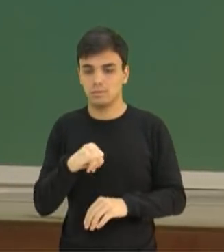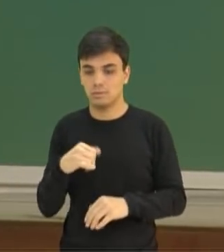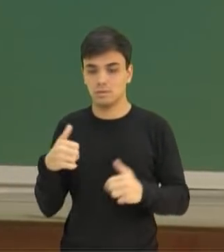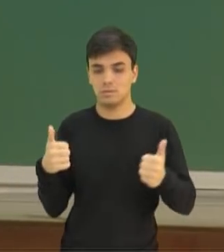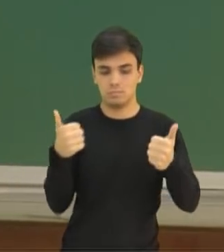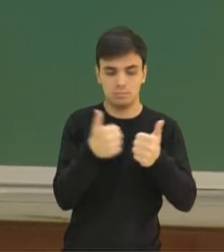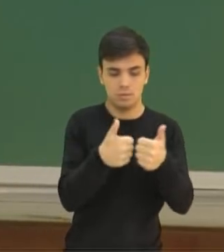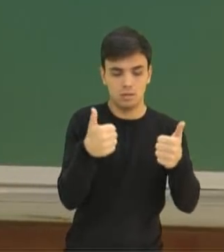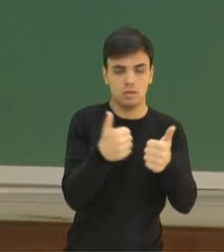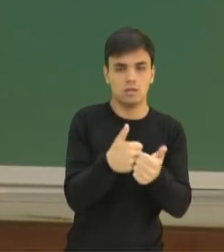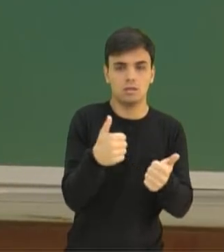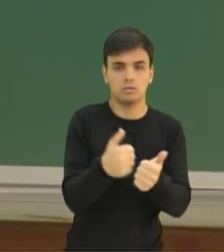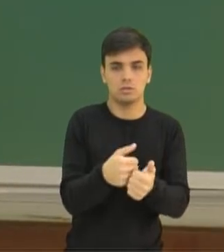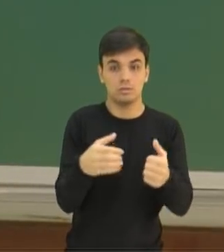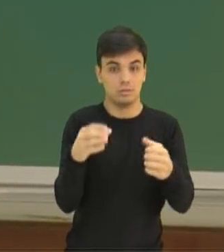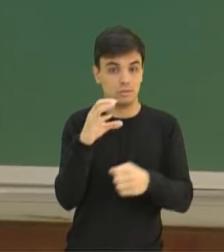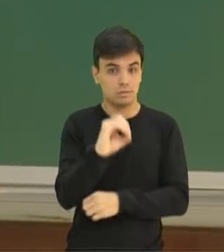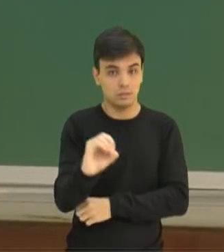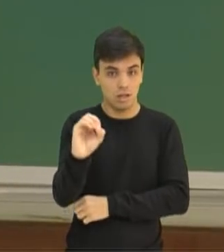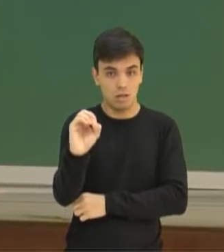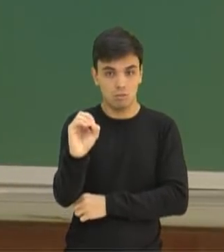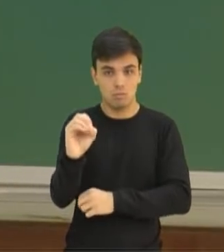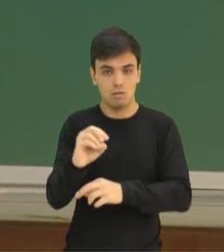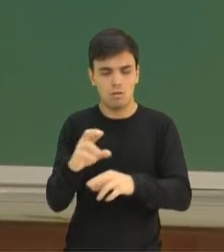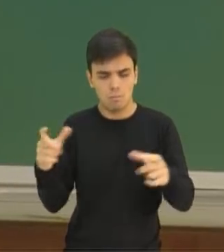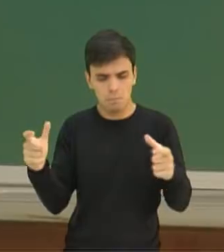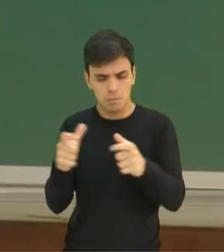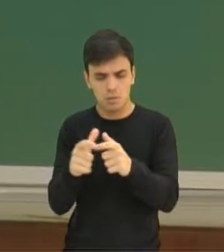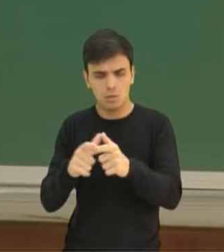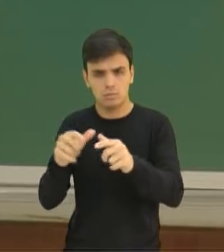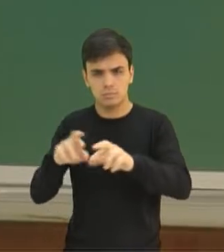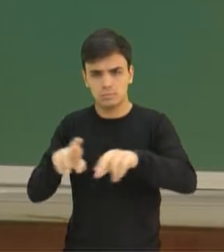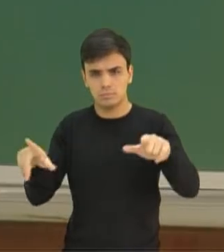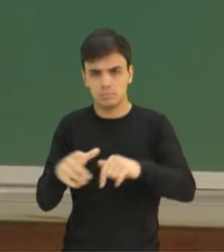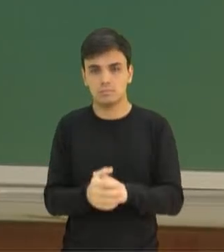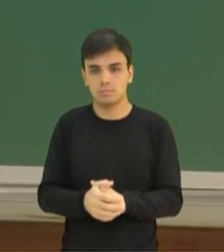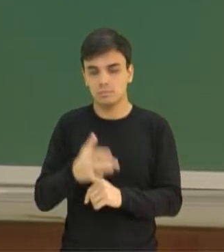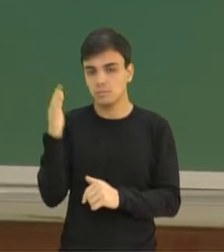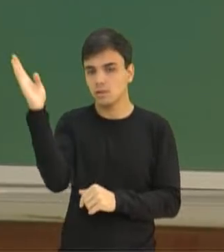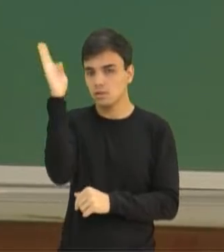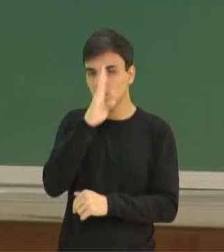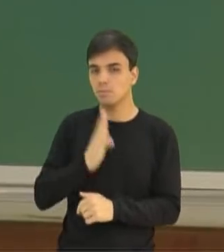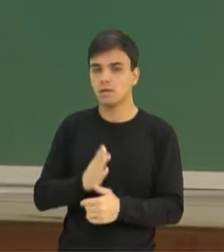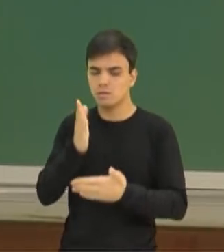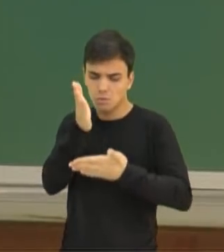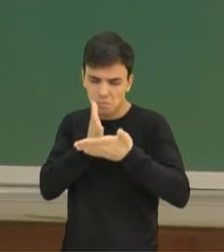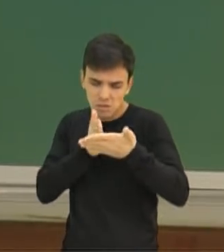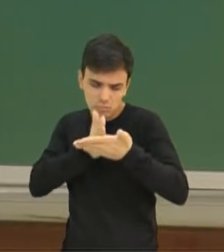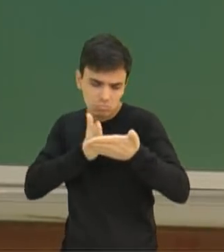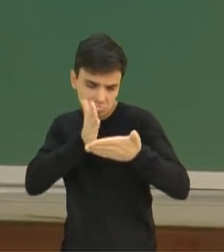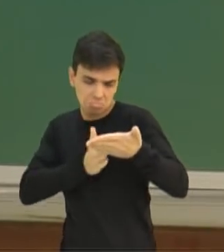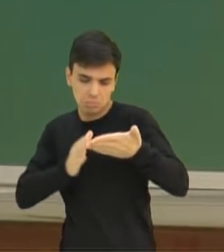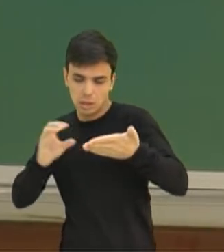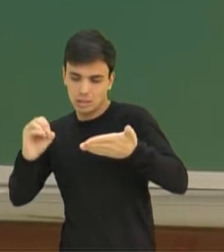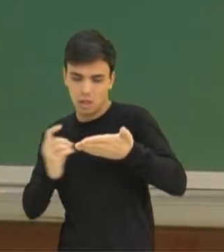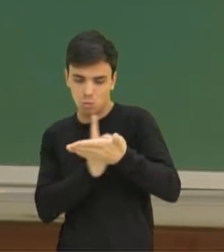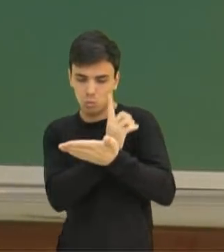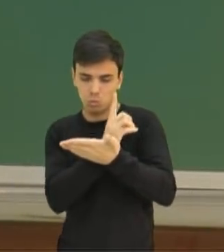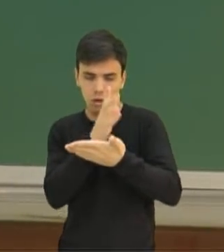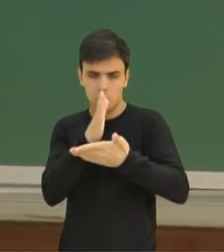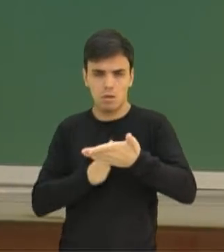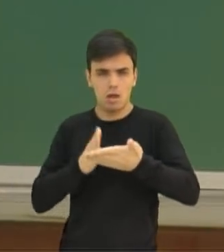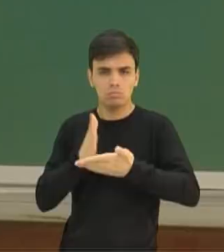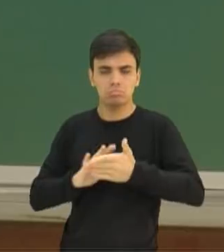0, menores são as diferenças, certo? O Brasil está ali no meio termo, vamos dizer assim, para baixo, né?